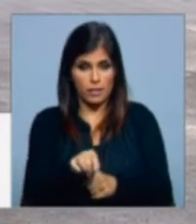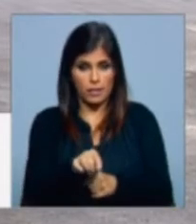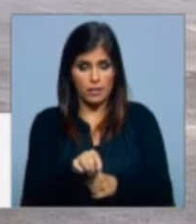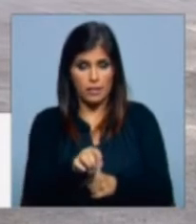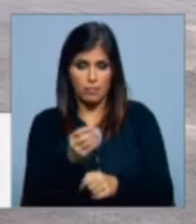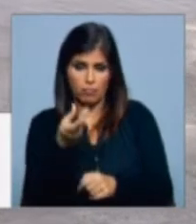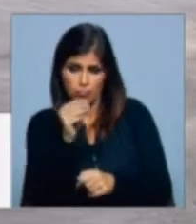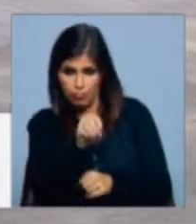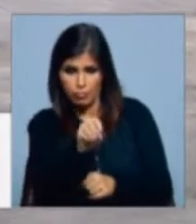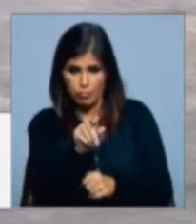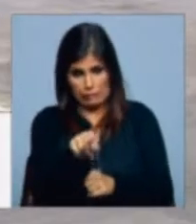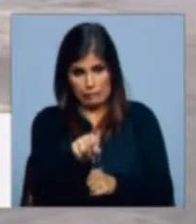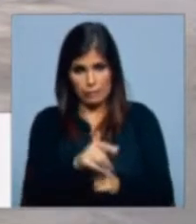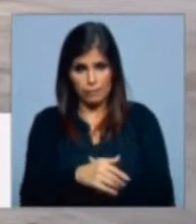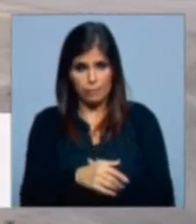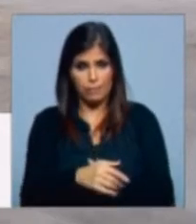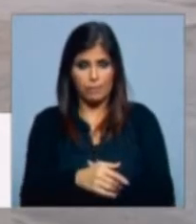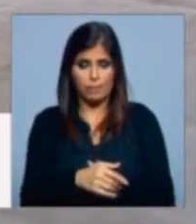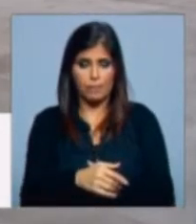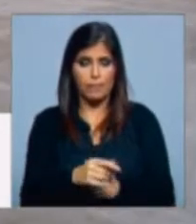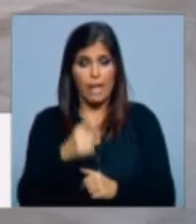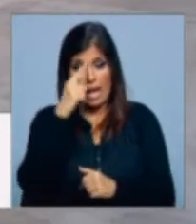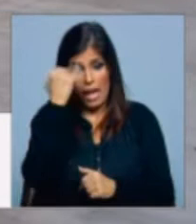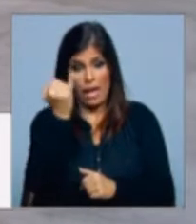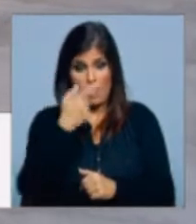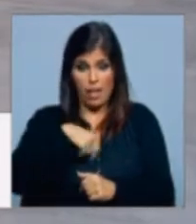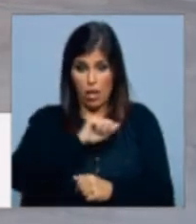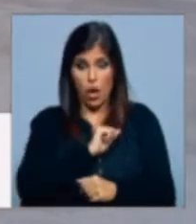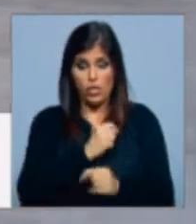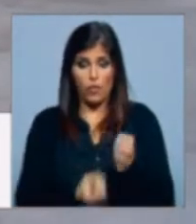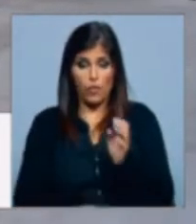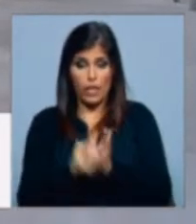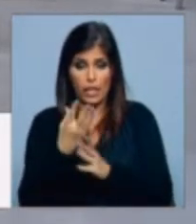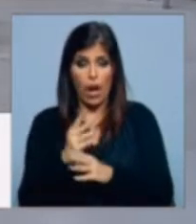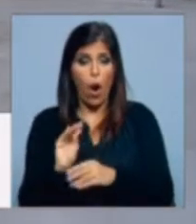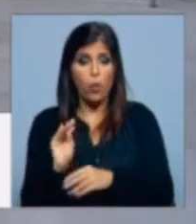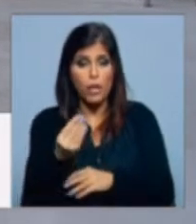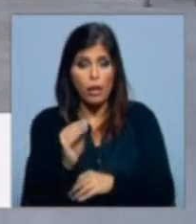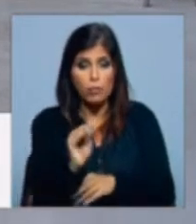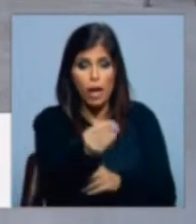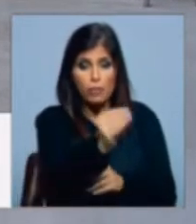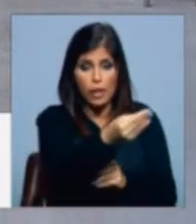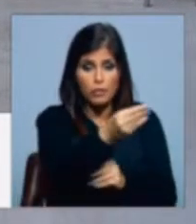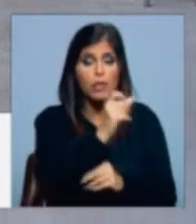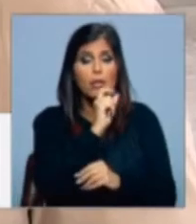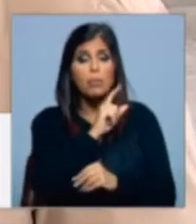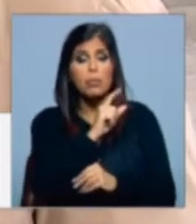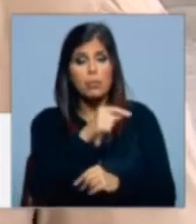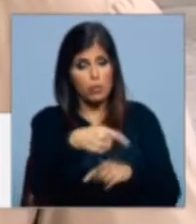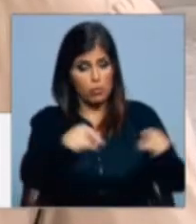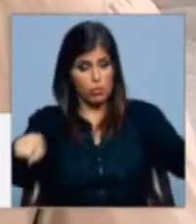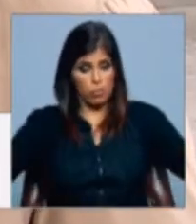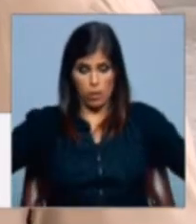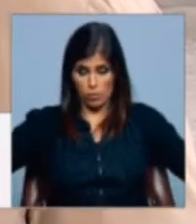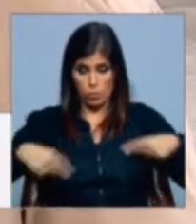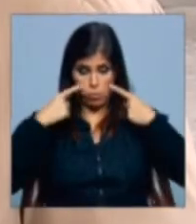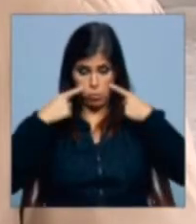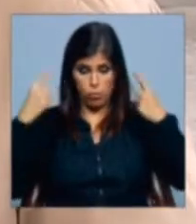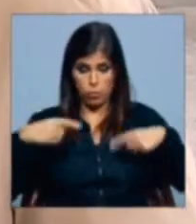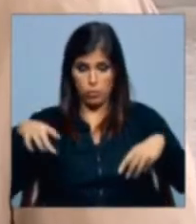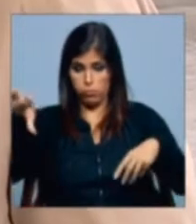instalação. Nossa ideia foi criar uma série de objetos que poderiam estar incorporados no espaço público, móveis, e que pudessem